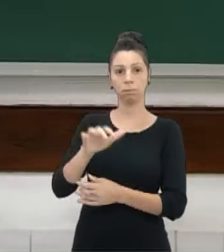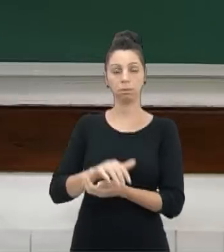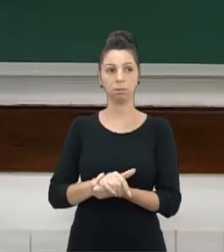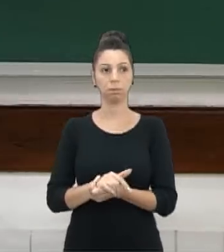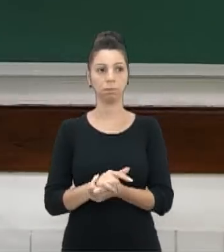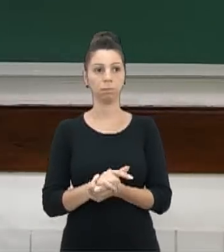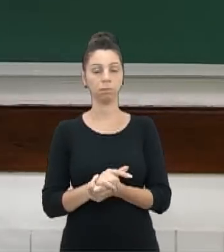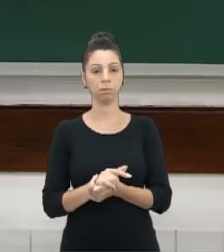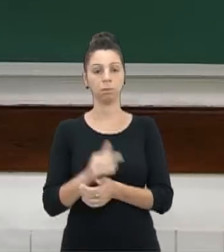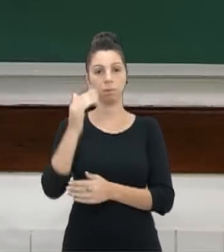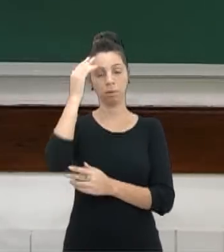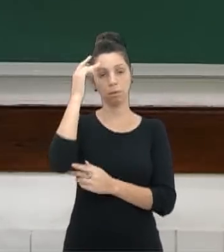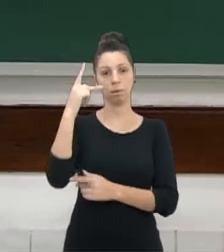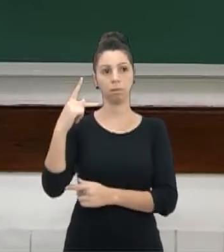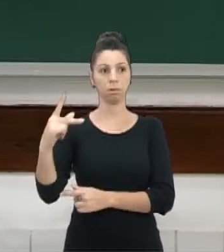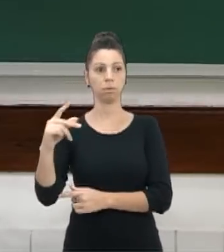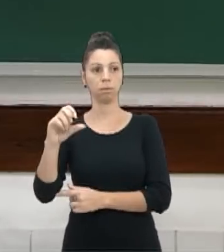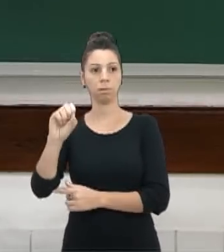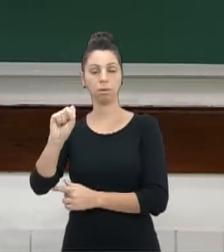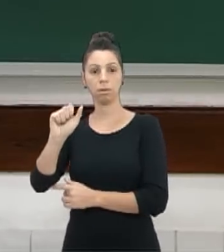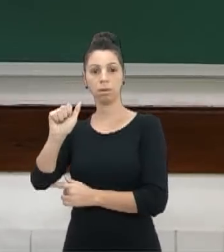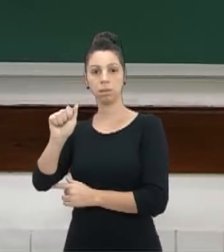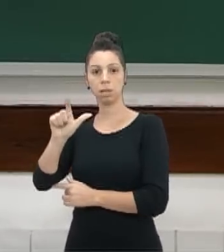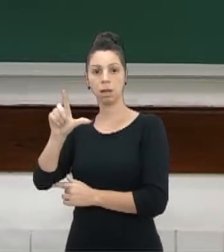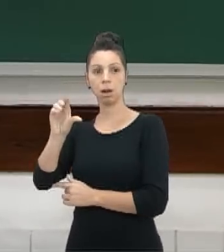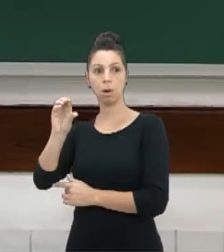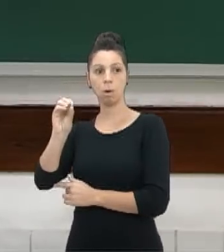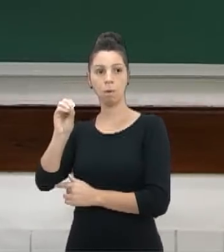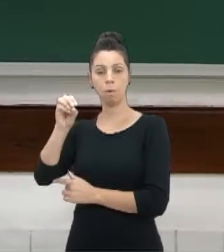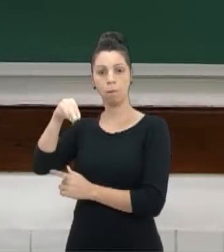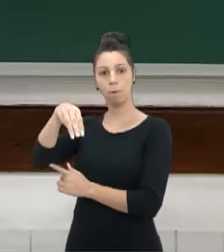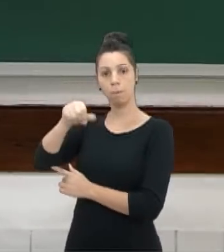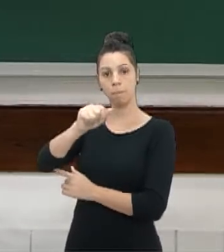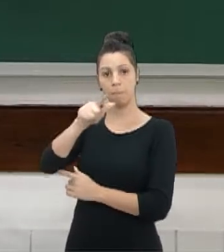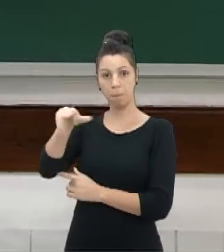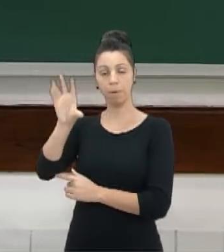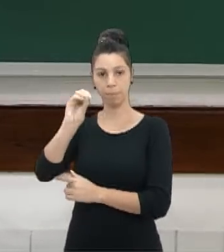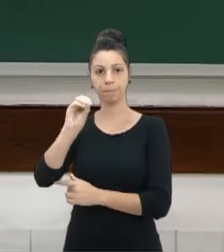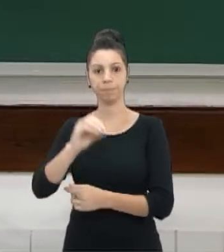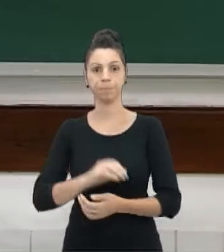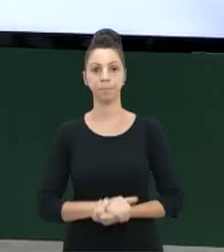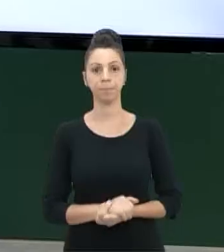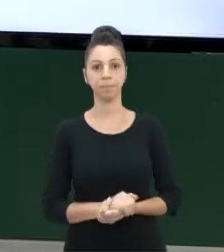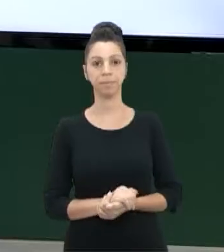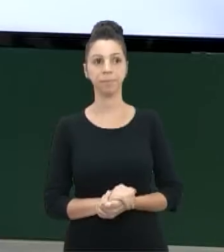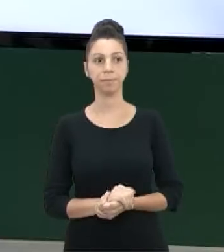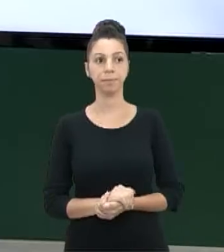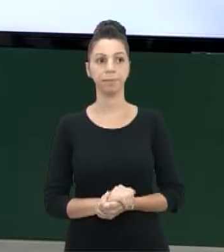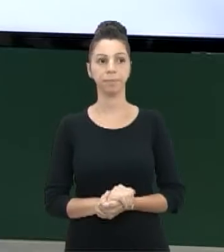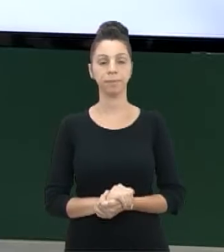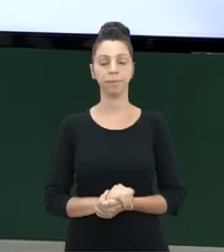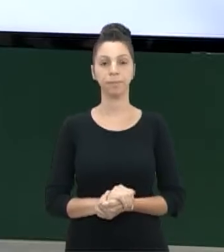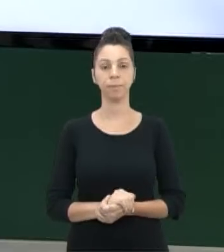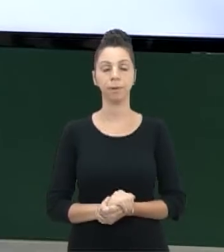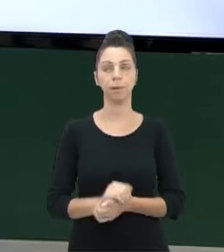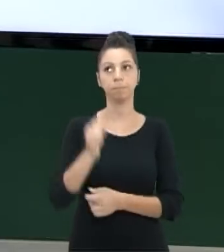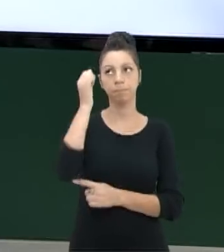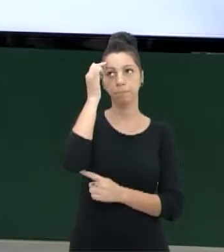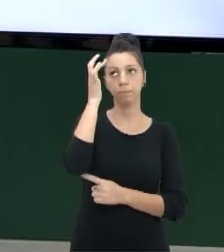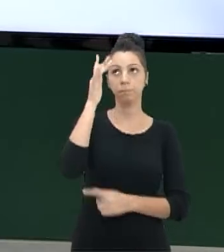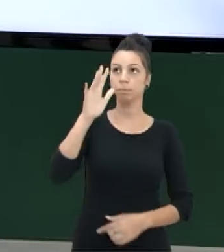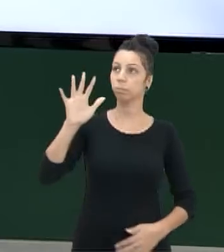de Provérbios de Salomão. Salomão, um dos grandes sábios da história da humanidade. Segundo, tudo que a mente